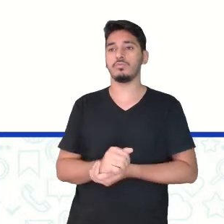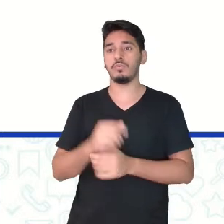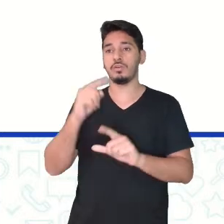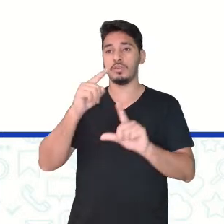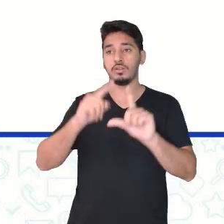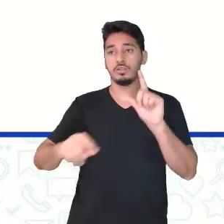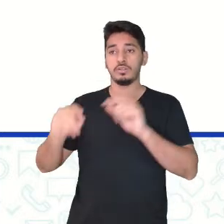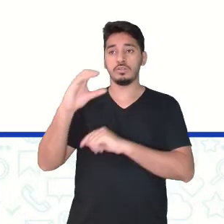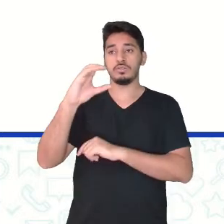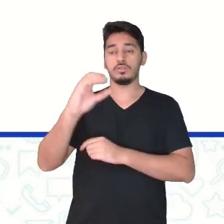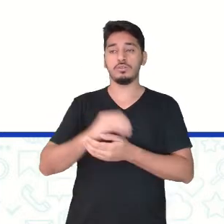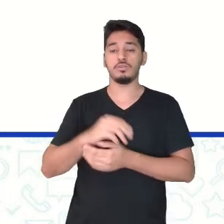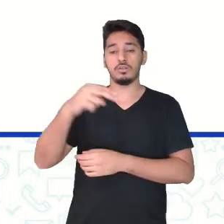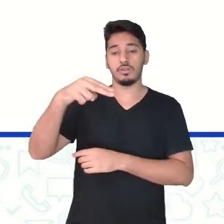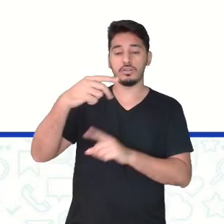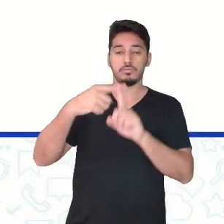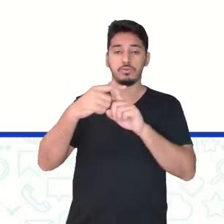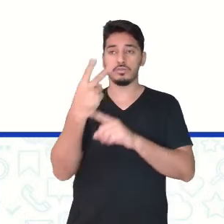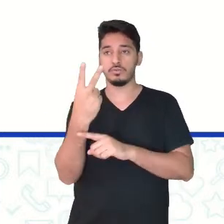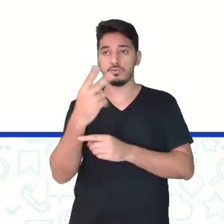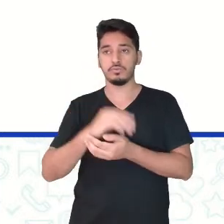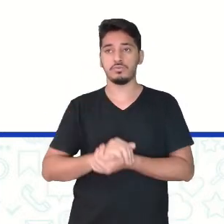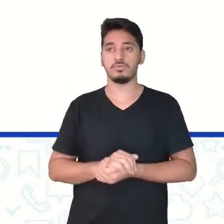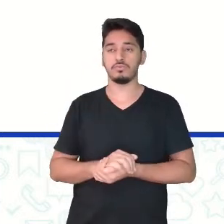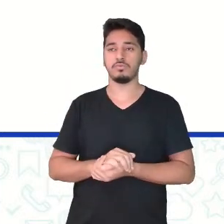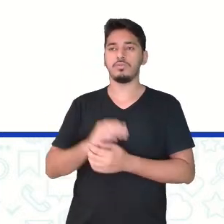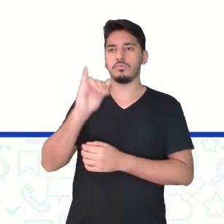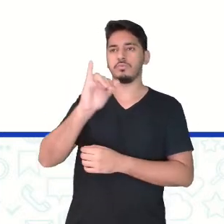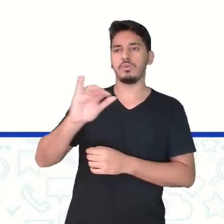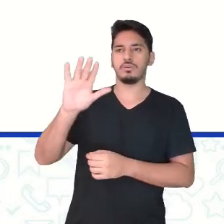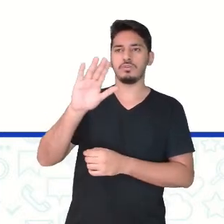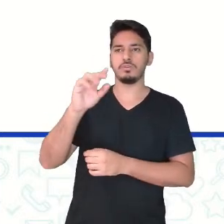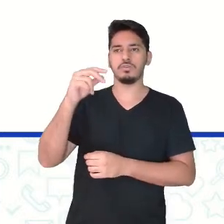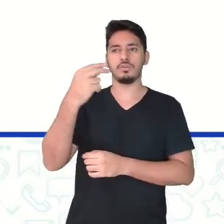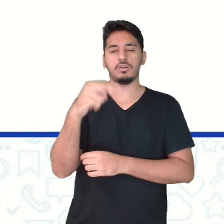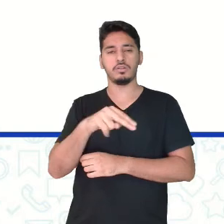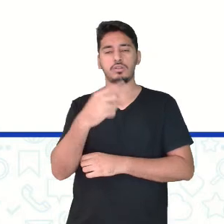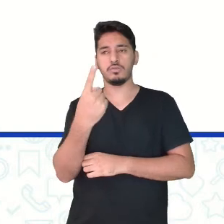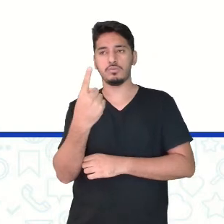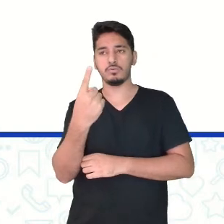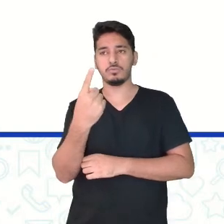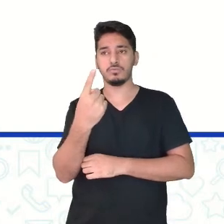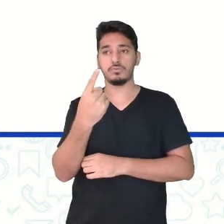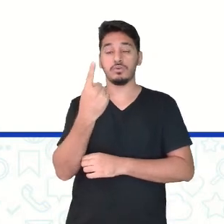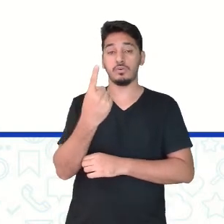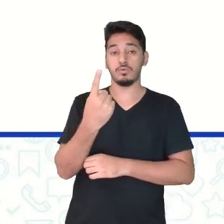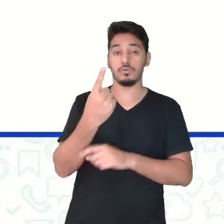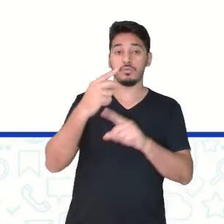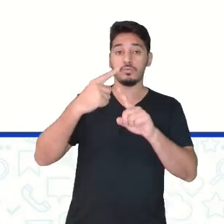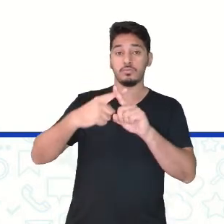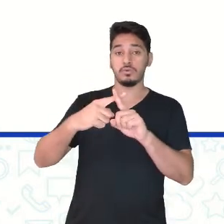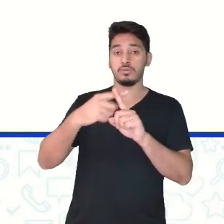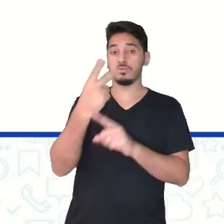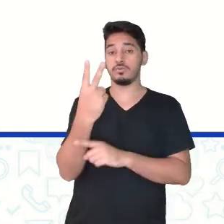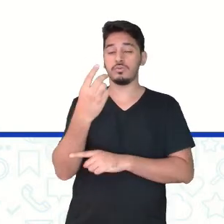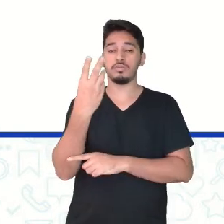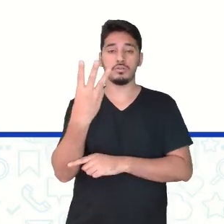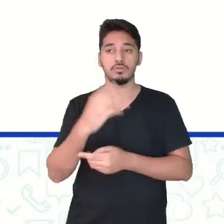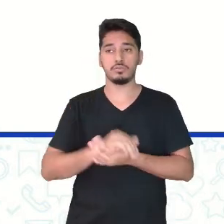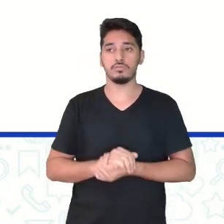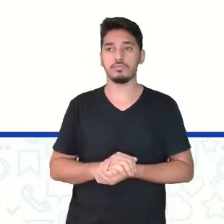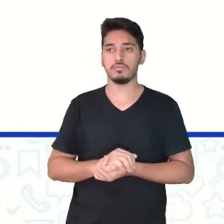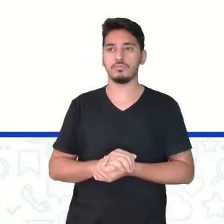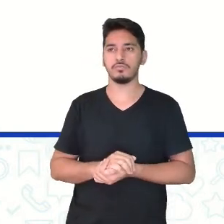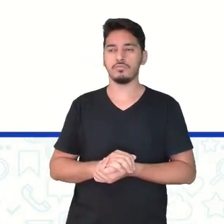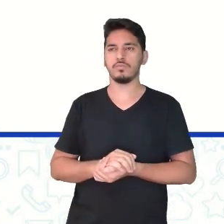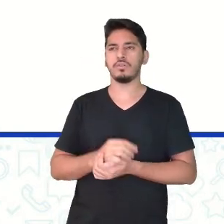C de casa, fica n mais 2. Se eu pegar a figura 1, n é 1. 1 mais 2, 3. Bateu. Mas